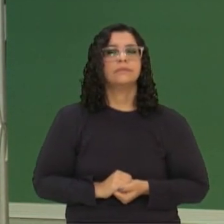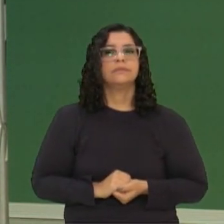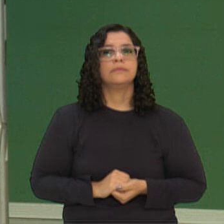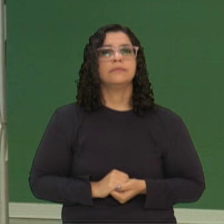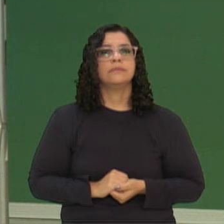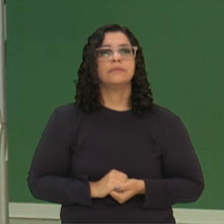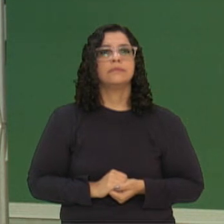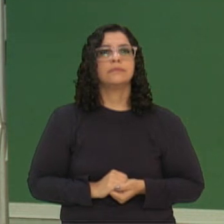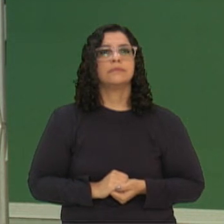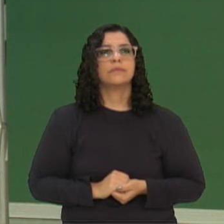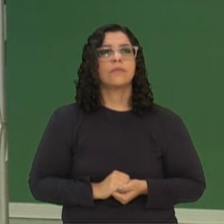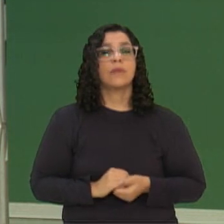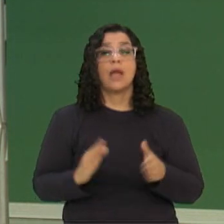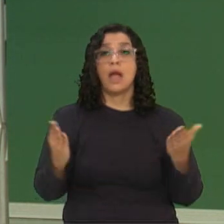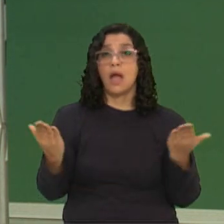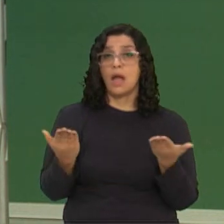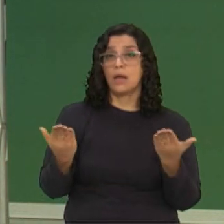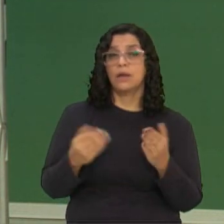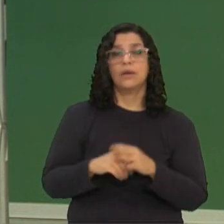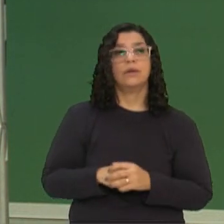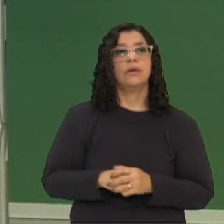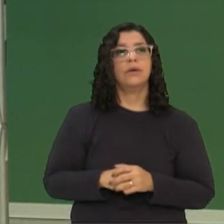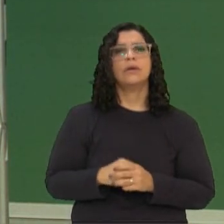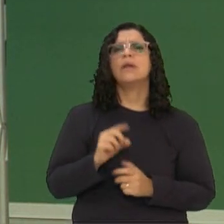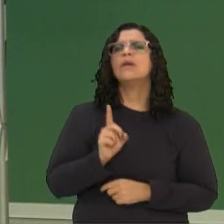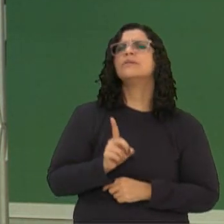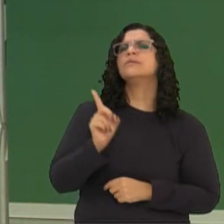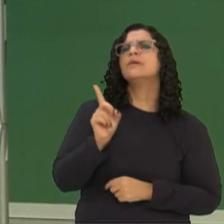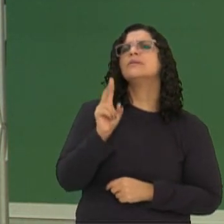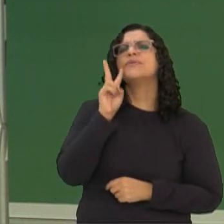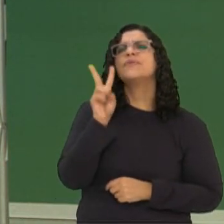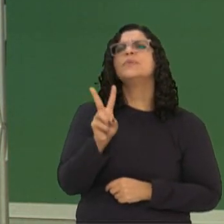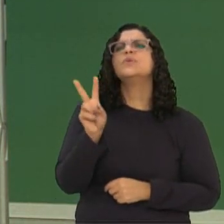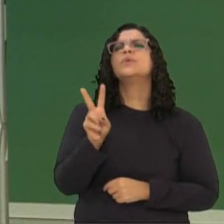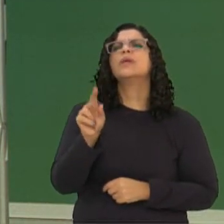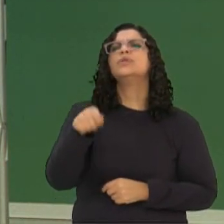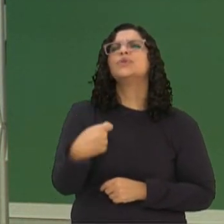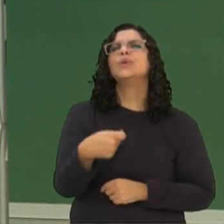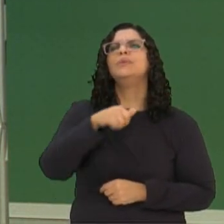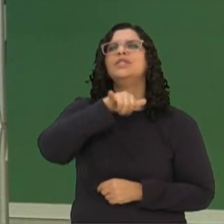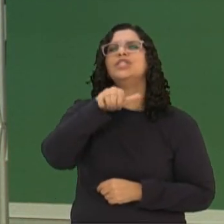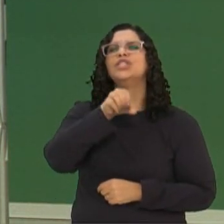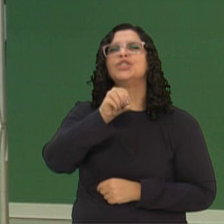tá? Então, no caso, o que nós vimos no efeito Joule?